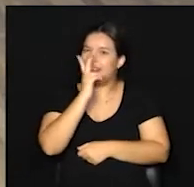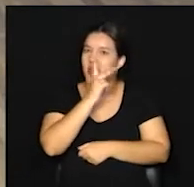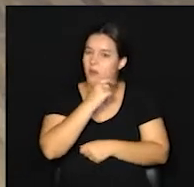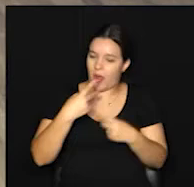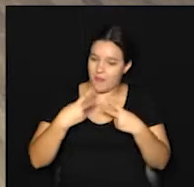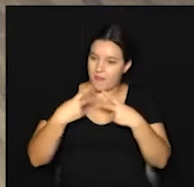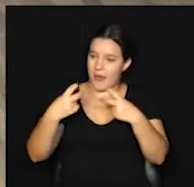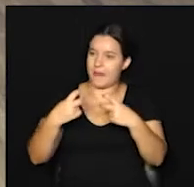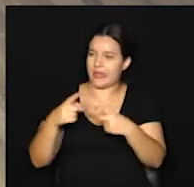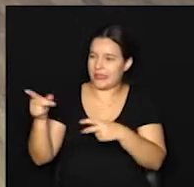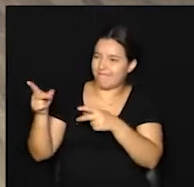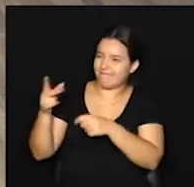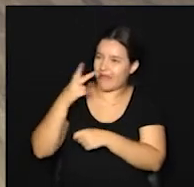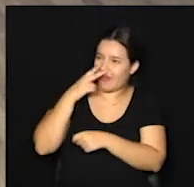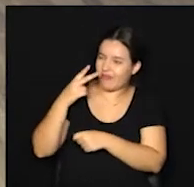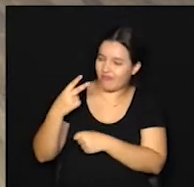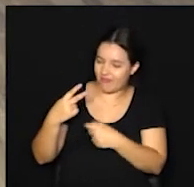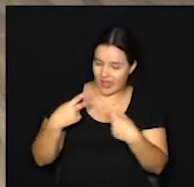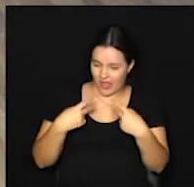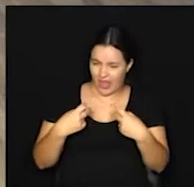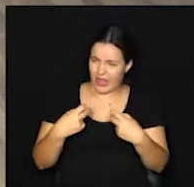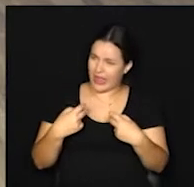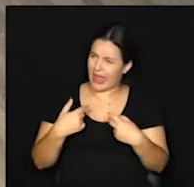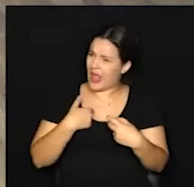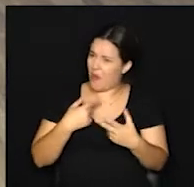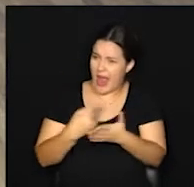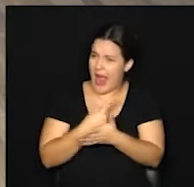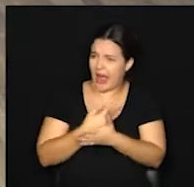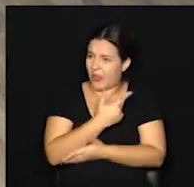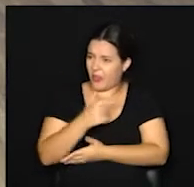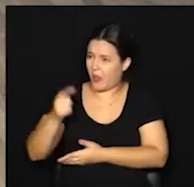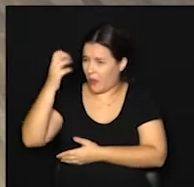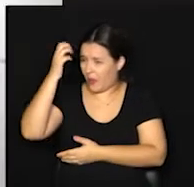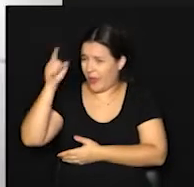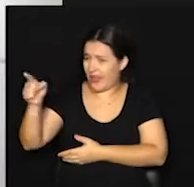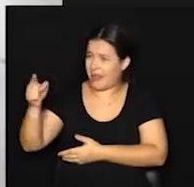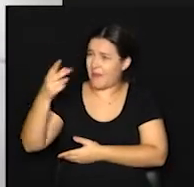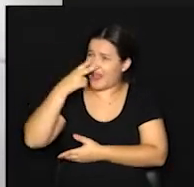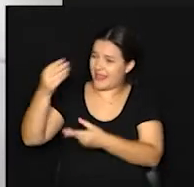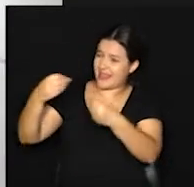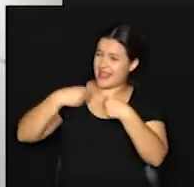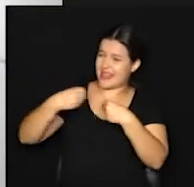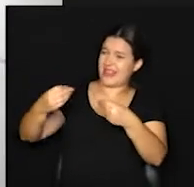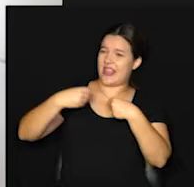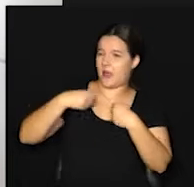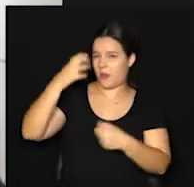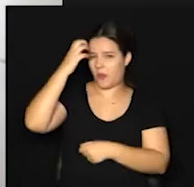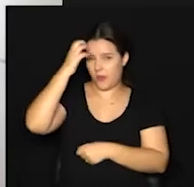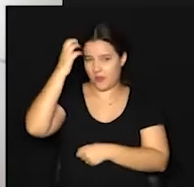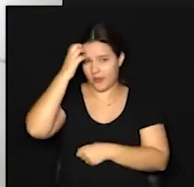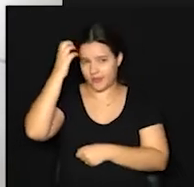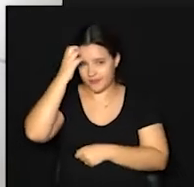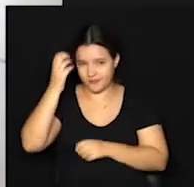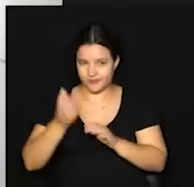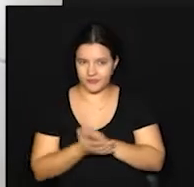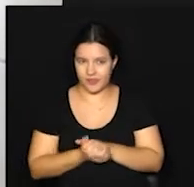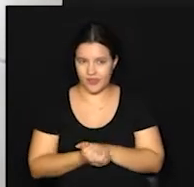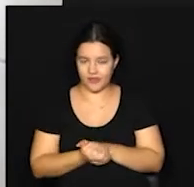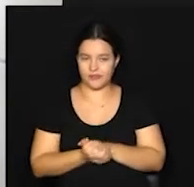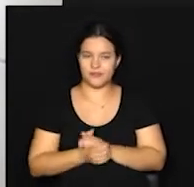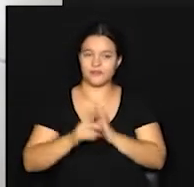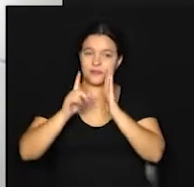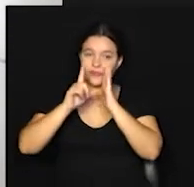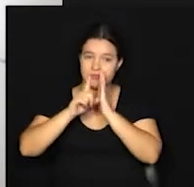demorou para perceber isso ou não? Olha, Depois, quando eu já estava fora